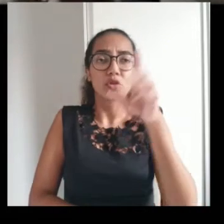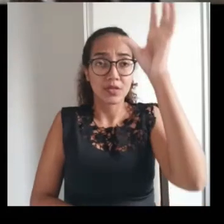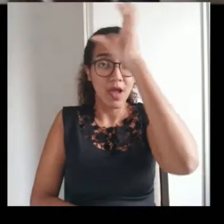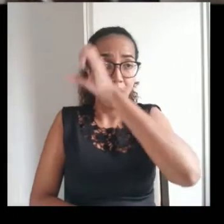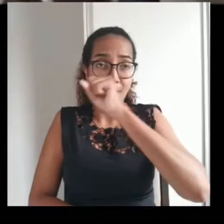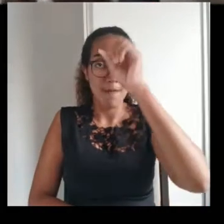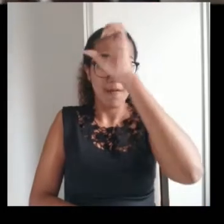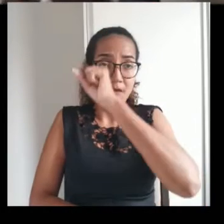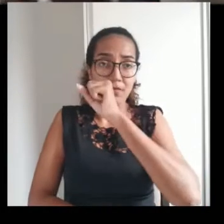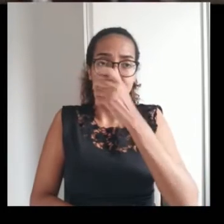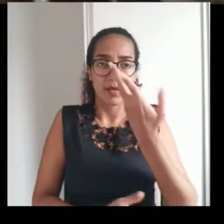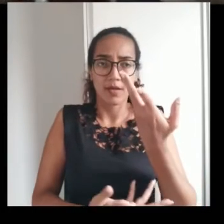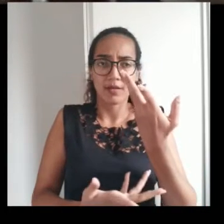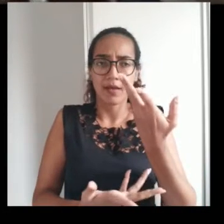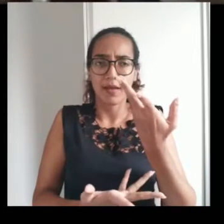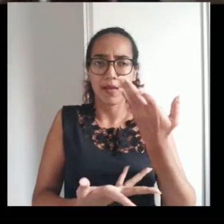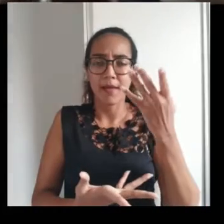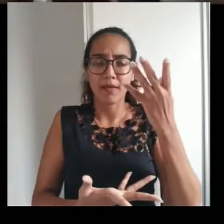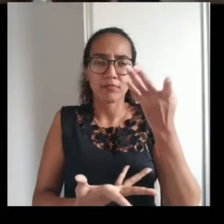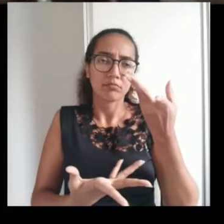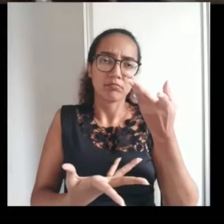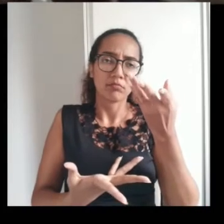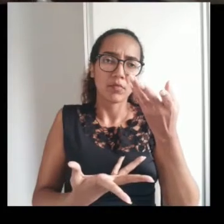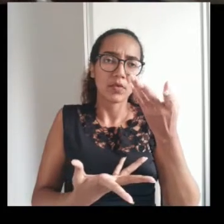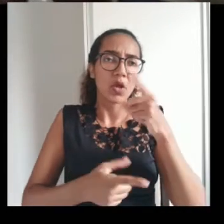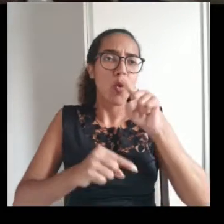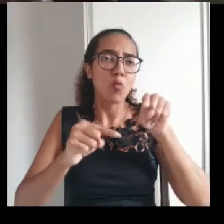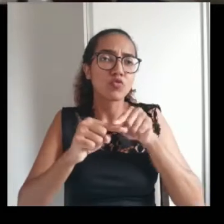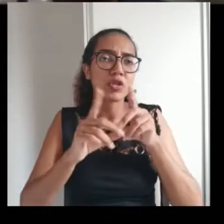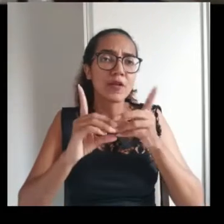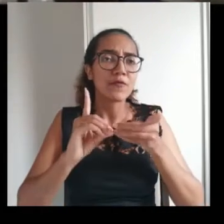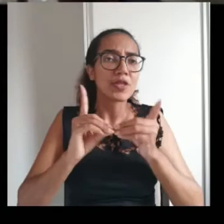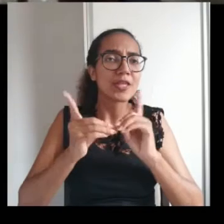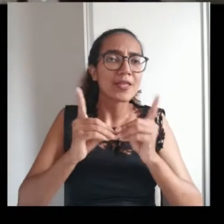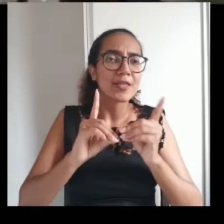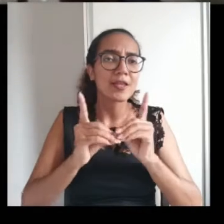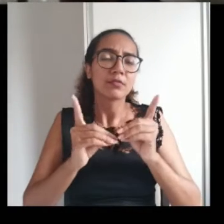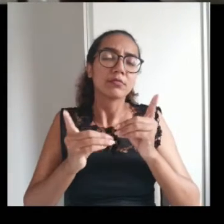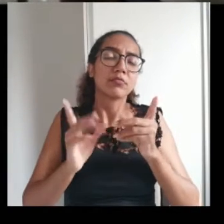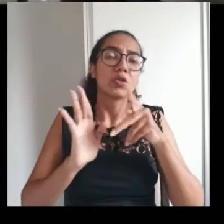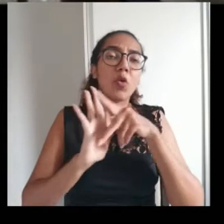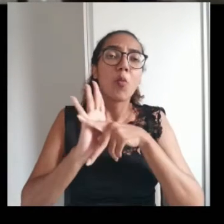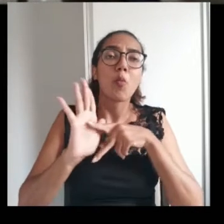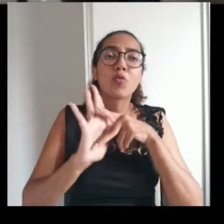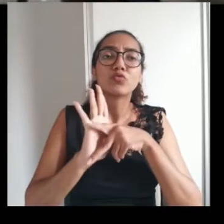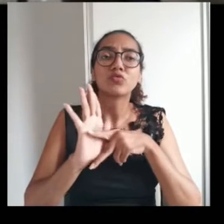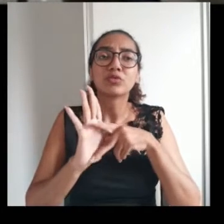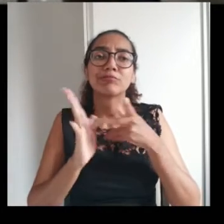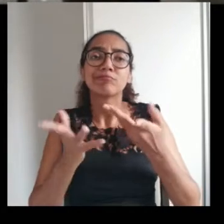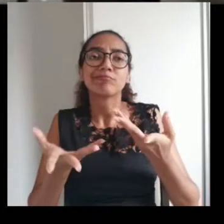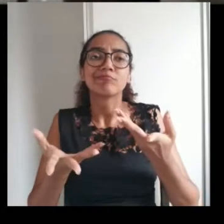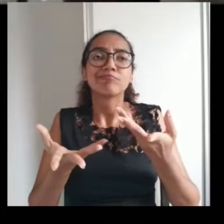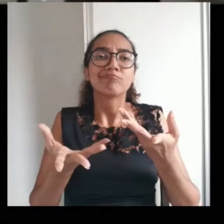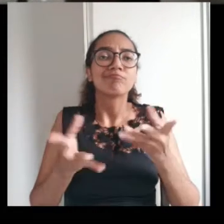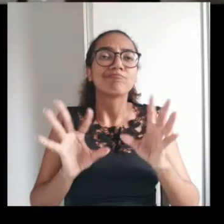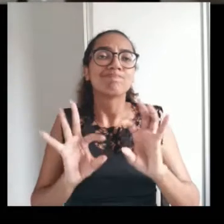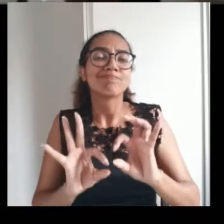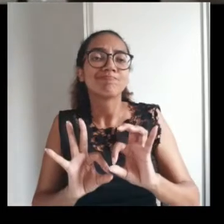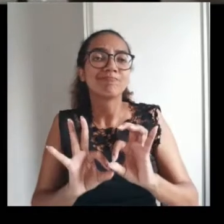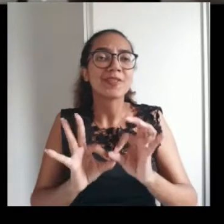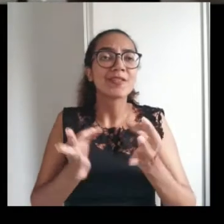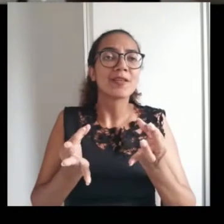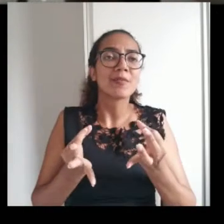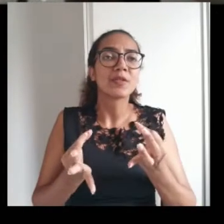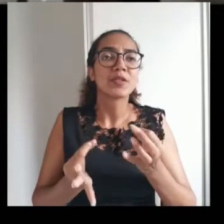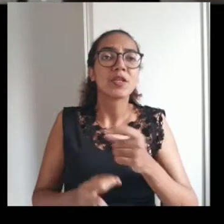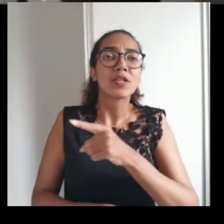vista para fins didáticos, melhor dizendo, e é um projeto que muitas vezes o tamanho dele não é suficiente para você